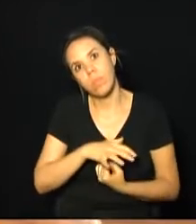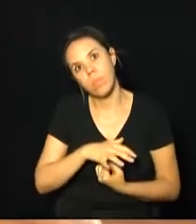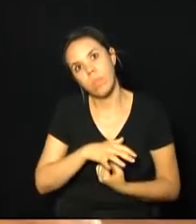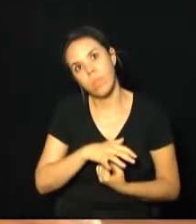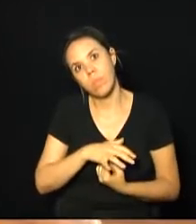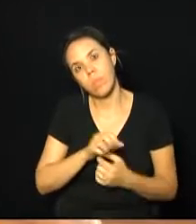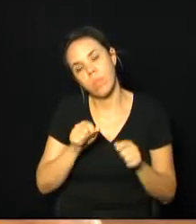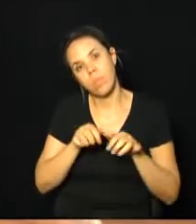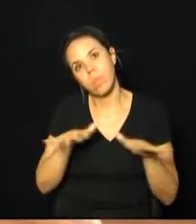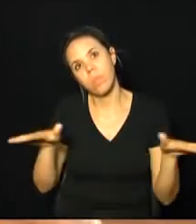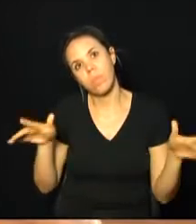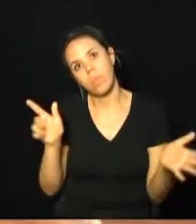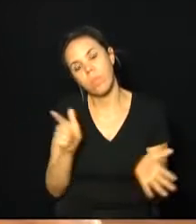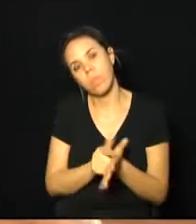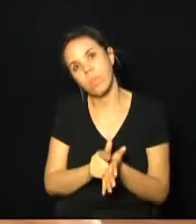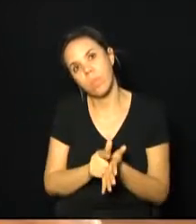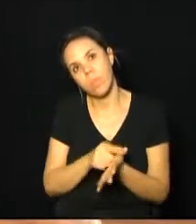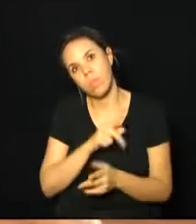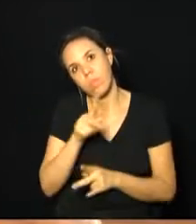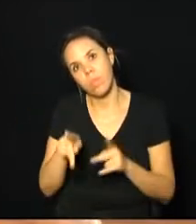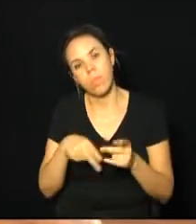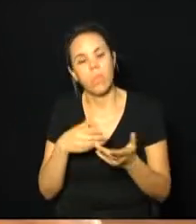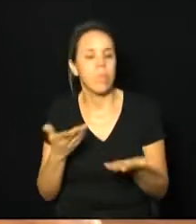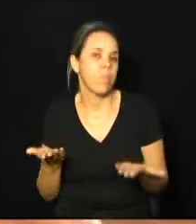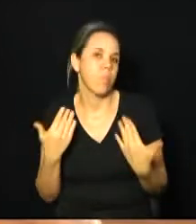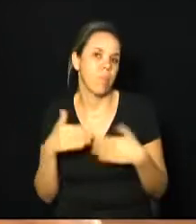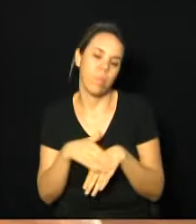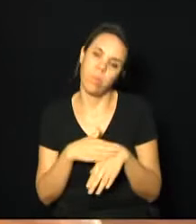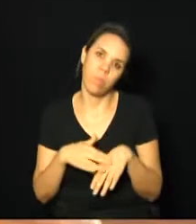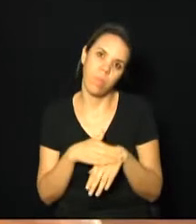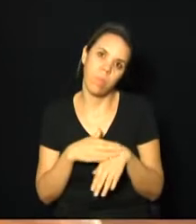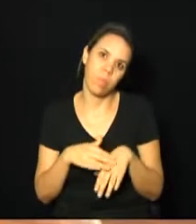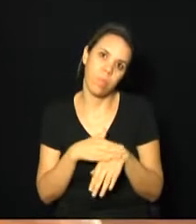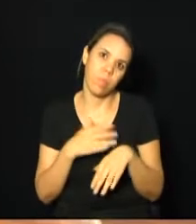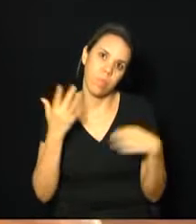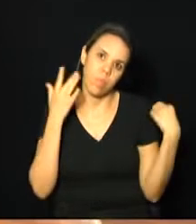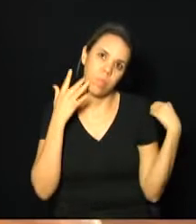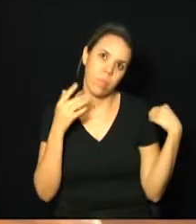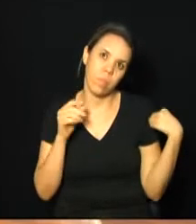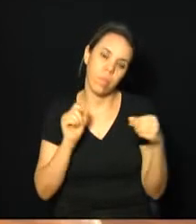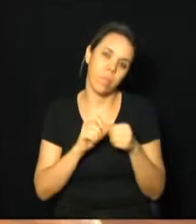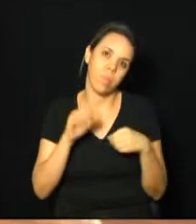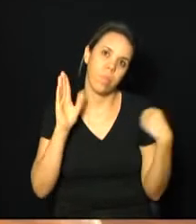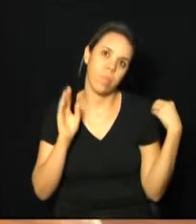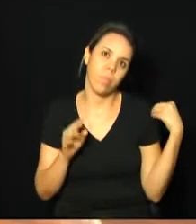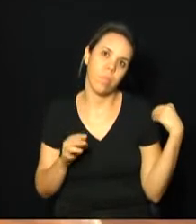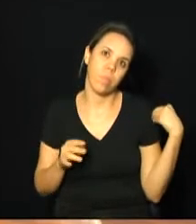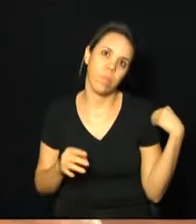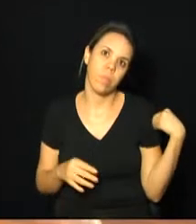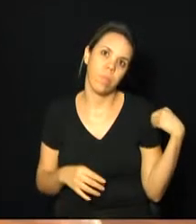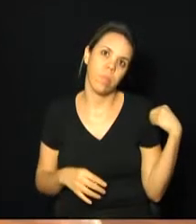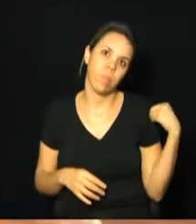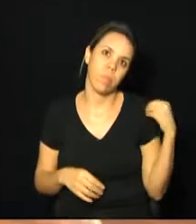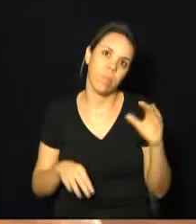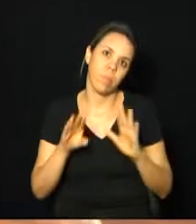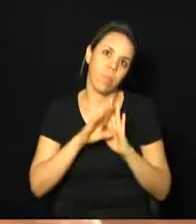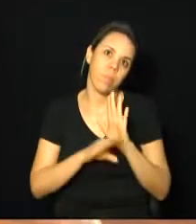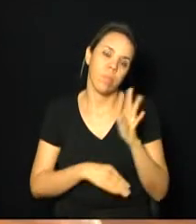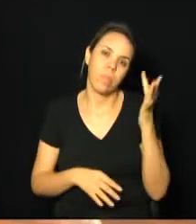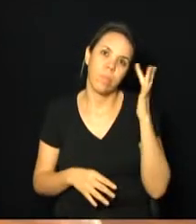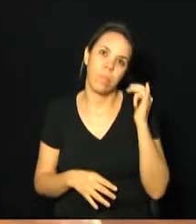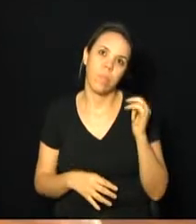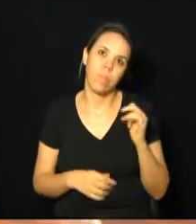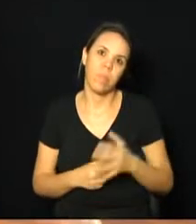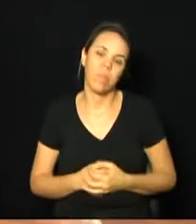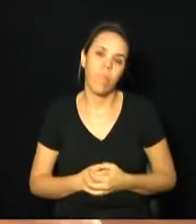Nós distribuímos panfletos para a população, conversamos. Mas eu acho que tem que fazer mais programas.